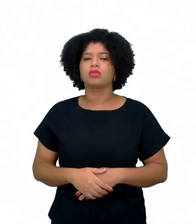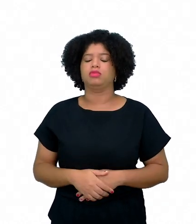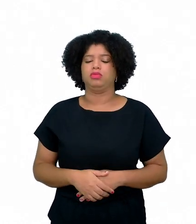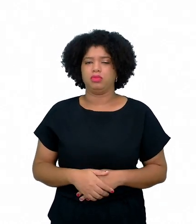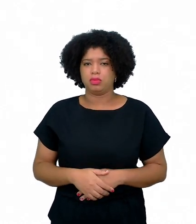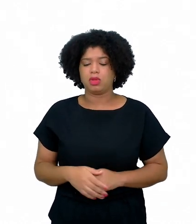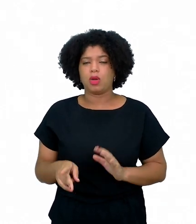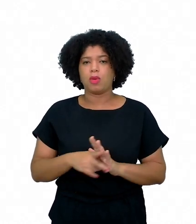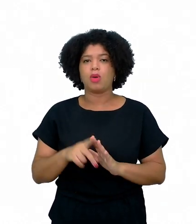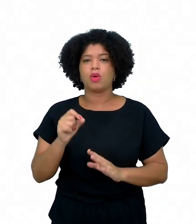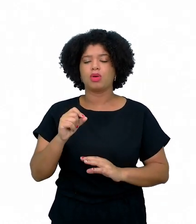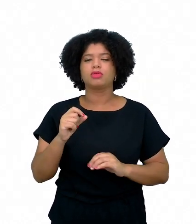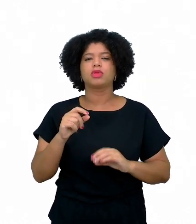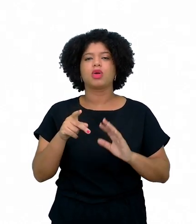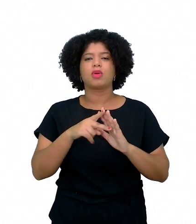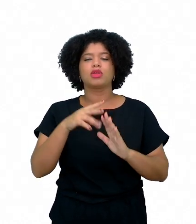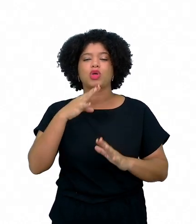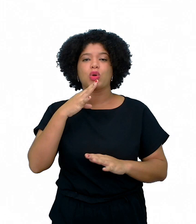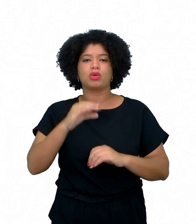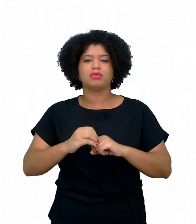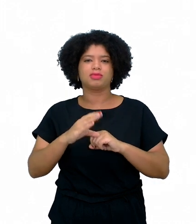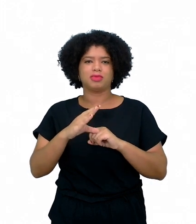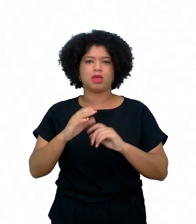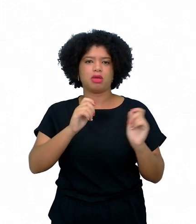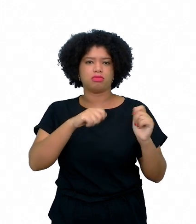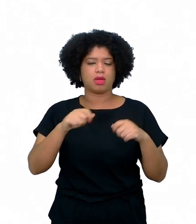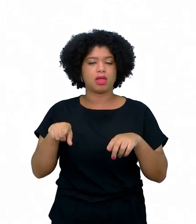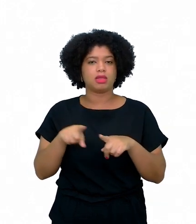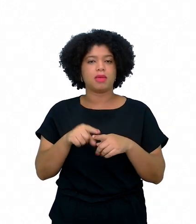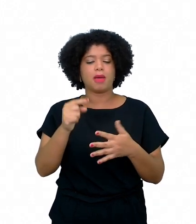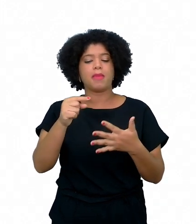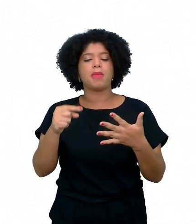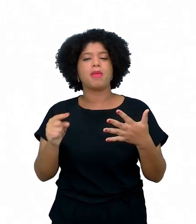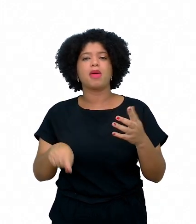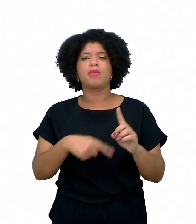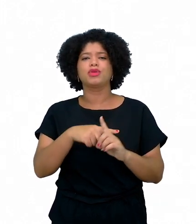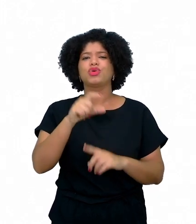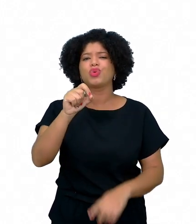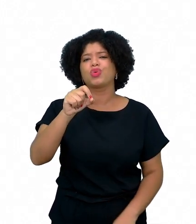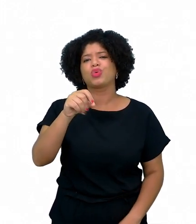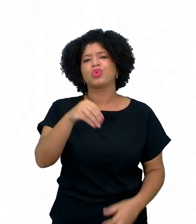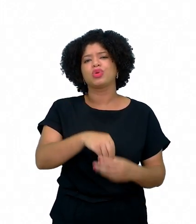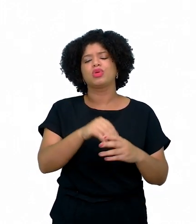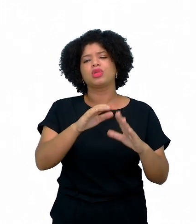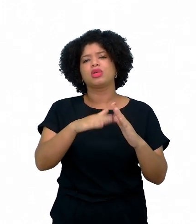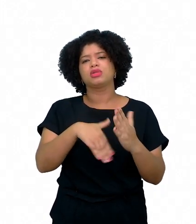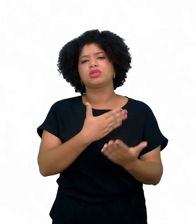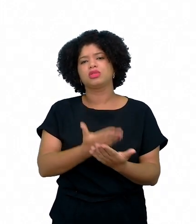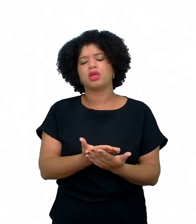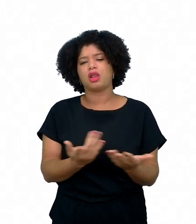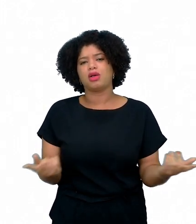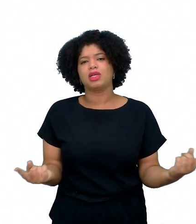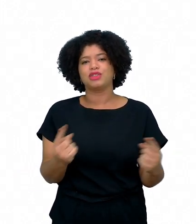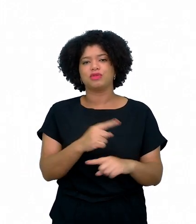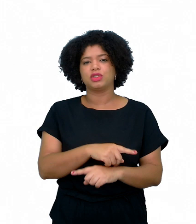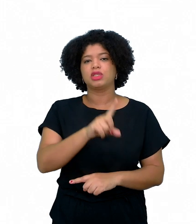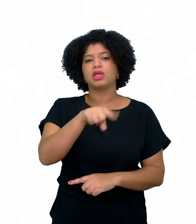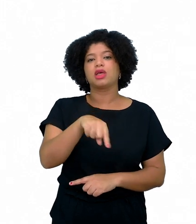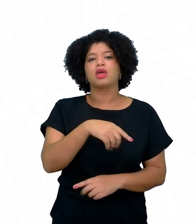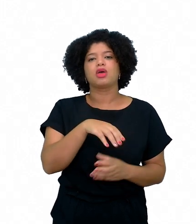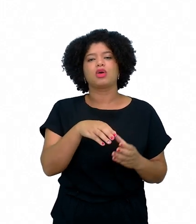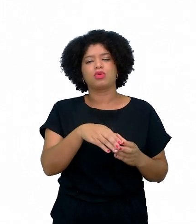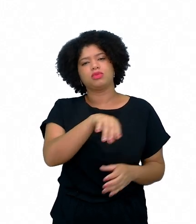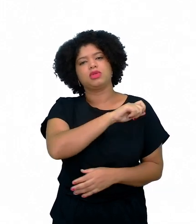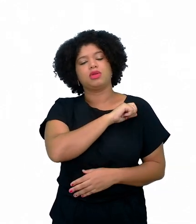na construção desse conhecimento, tá? A vantagem de eu trabalhar com a sala de aula invertida, né? Eu tenho uma grande